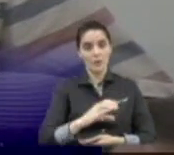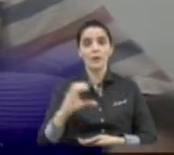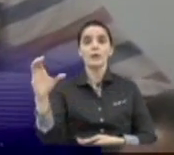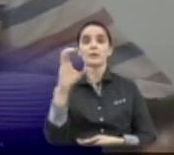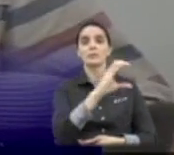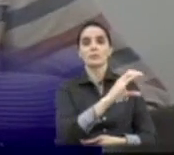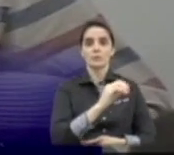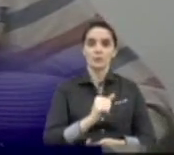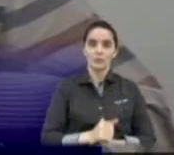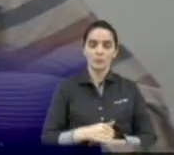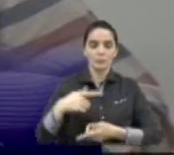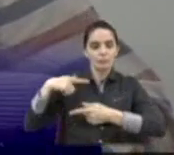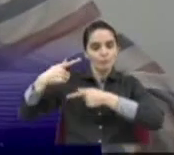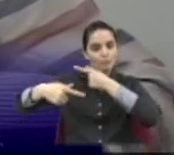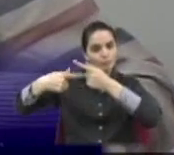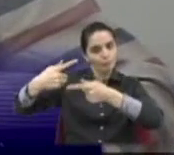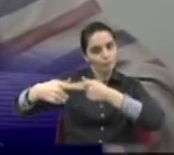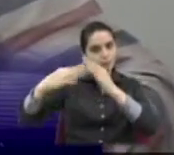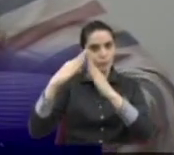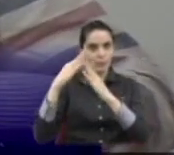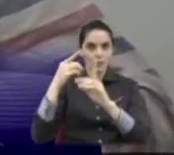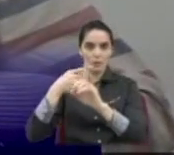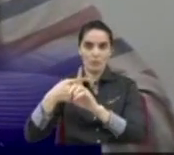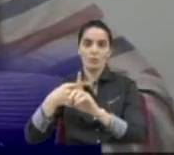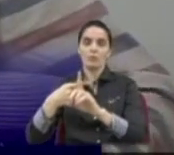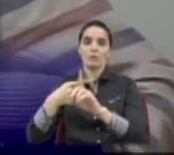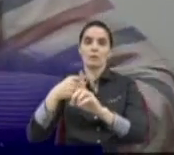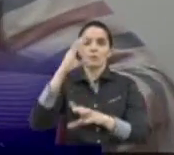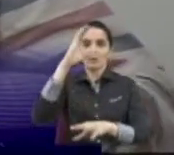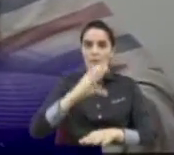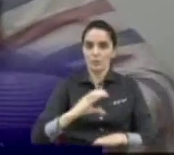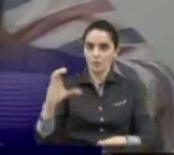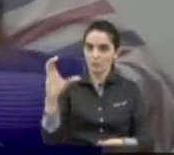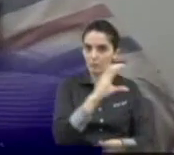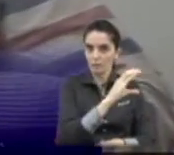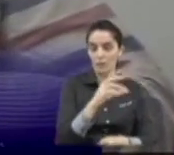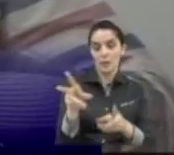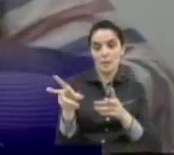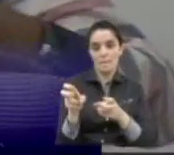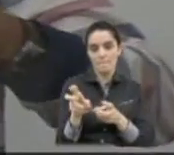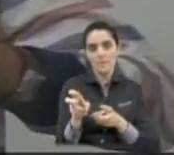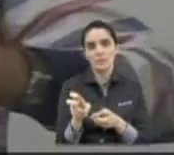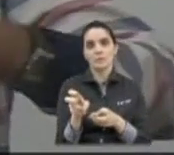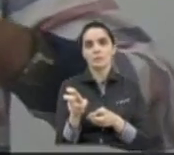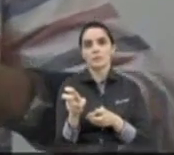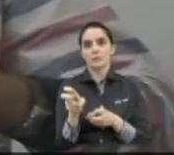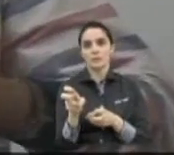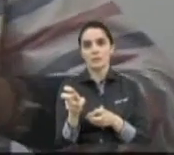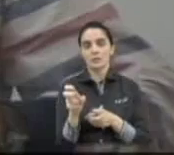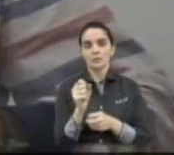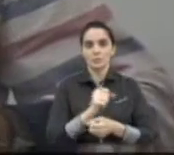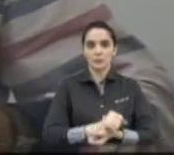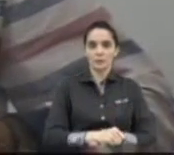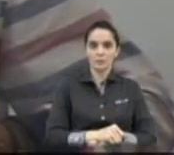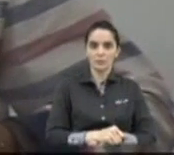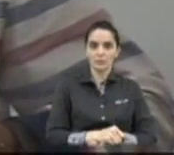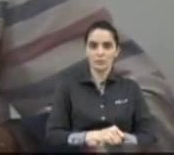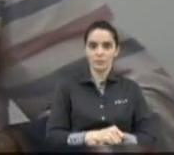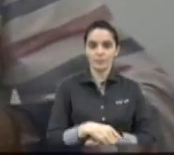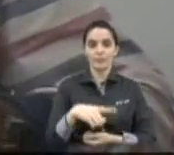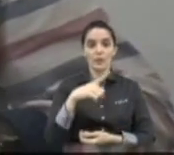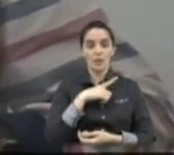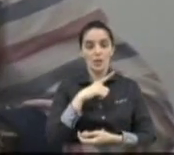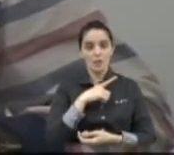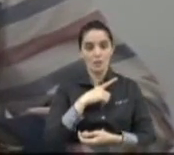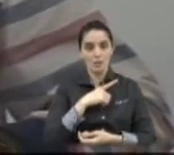pela hierarquia da Igreja Católica, que reconhece que estão tentando golpe neste